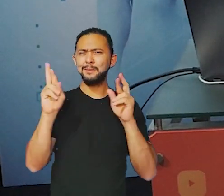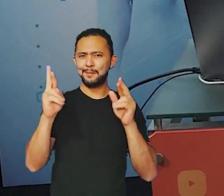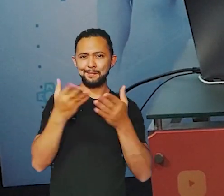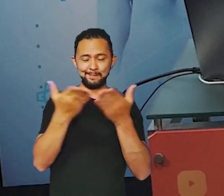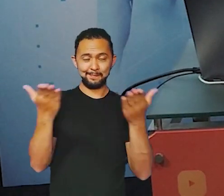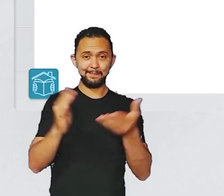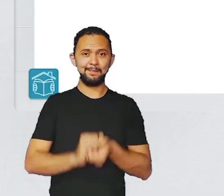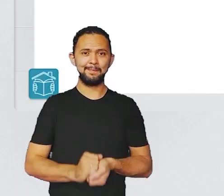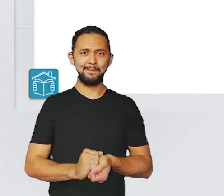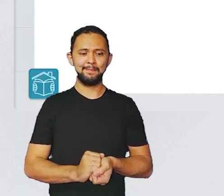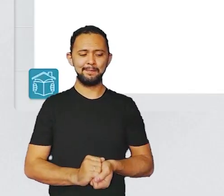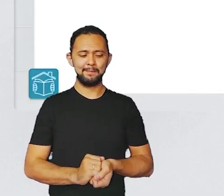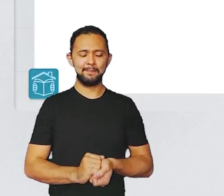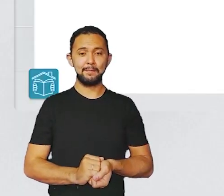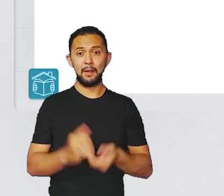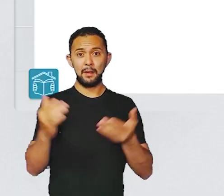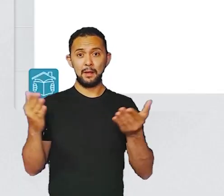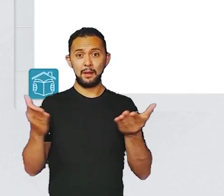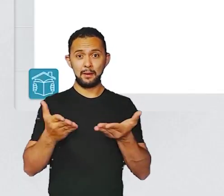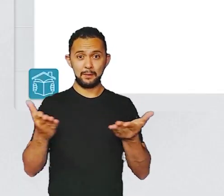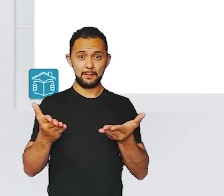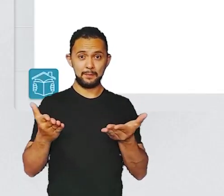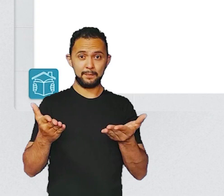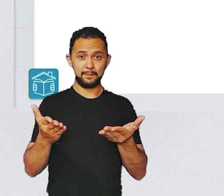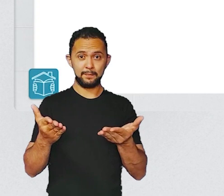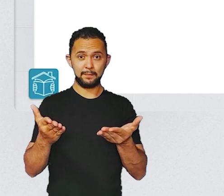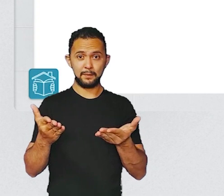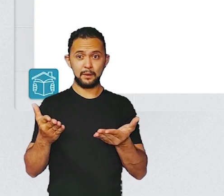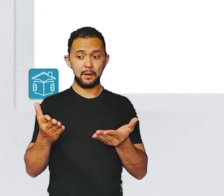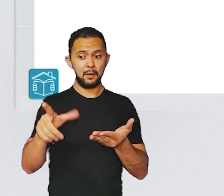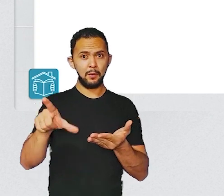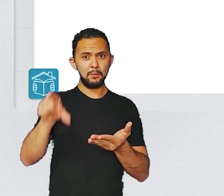ó. Agora, professor, eu peguei